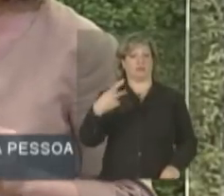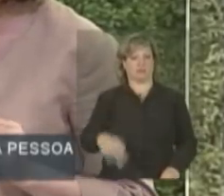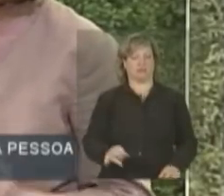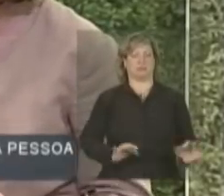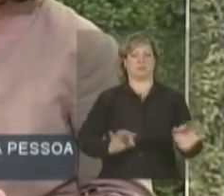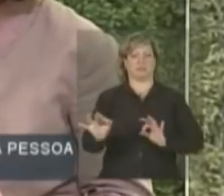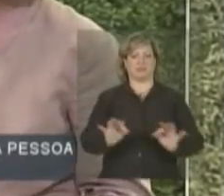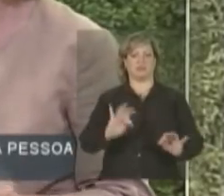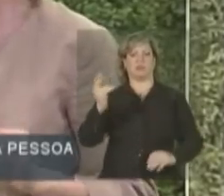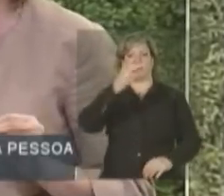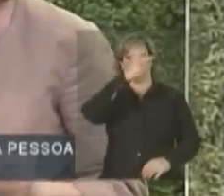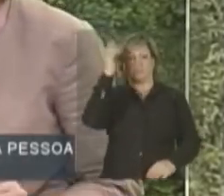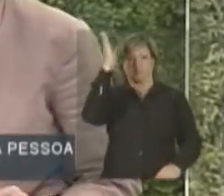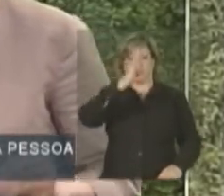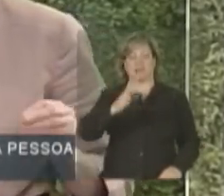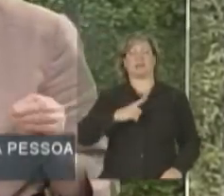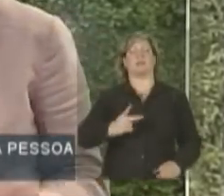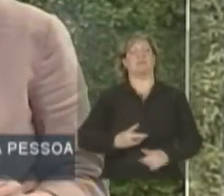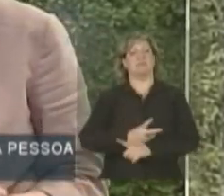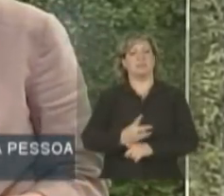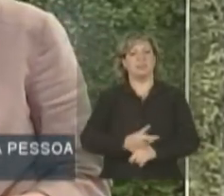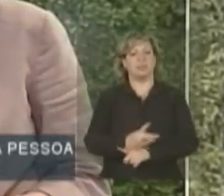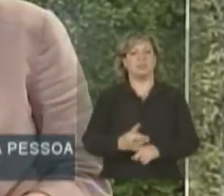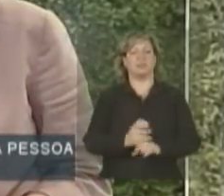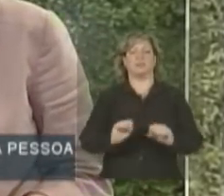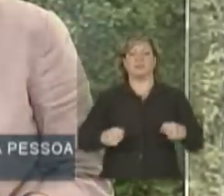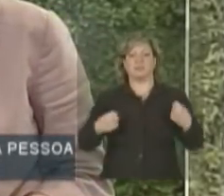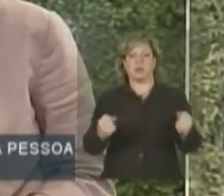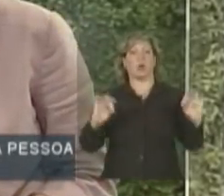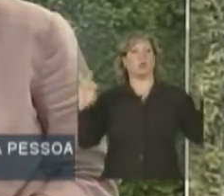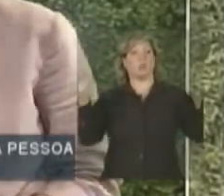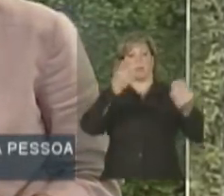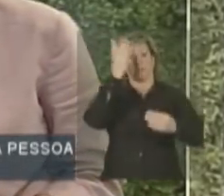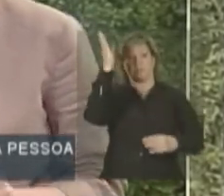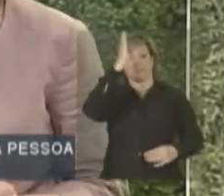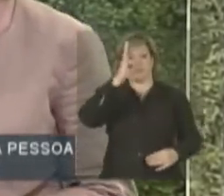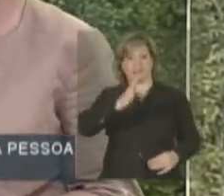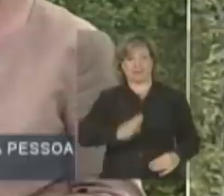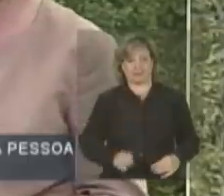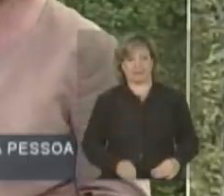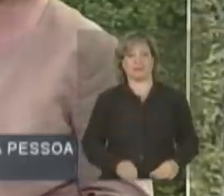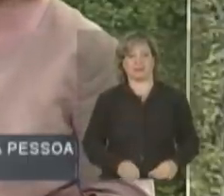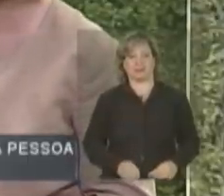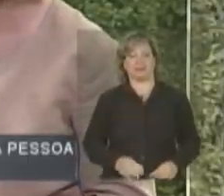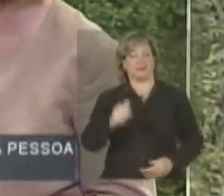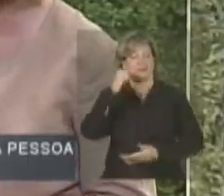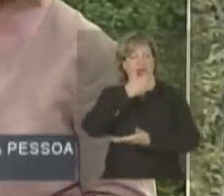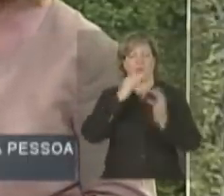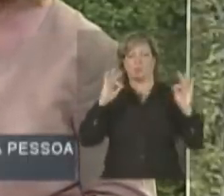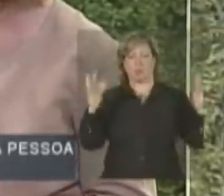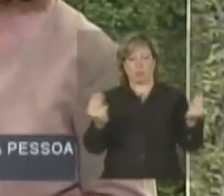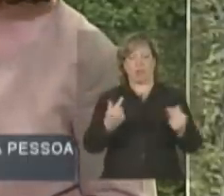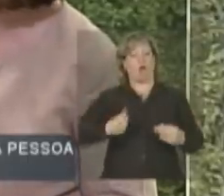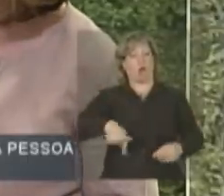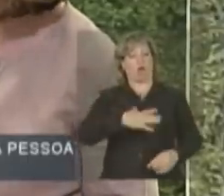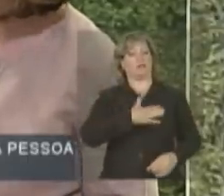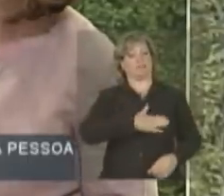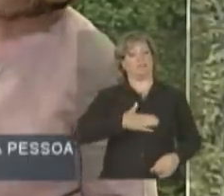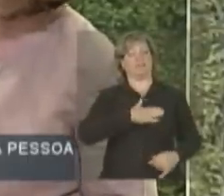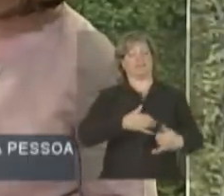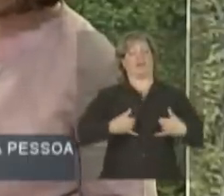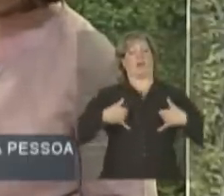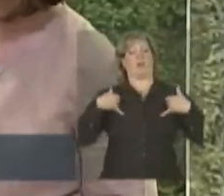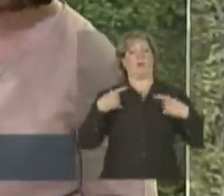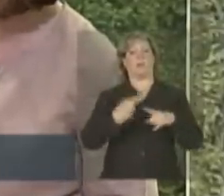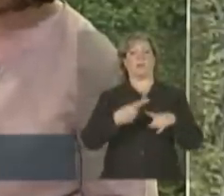tem perseguido, tem buscado para todos os brasileiros e brasileiras. Nós nos orgulhamos, senhora presidenta, dos resultados que o